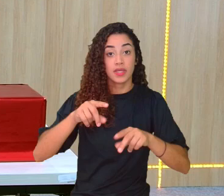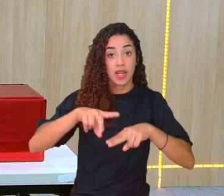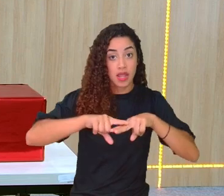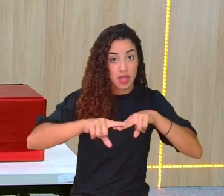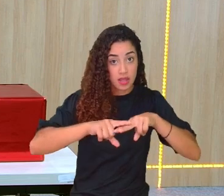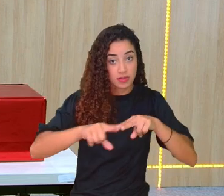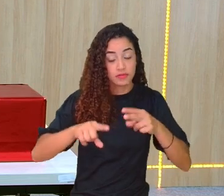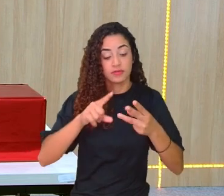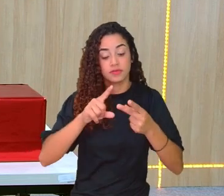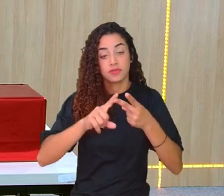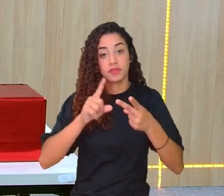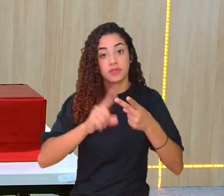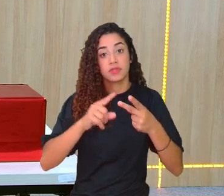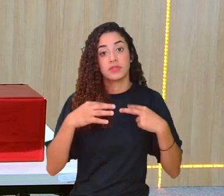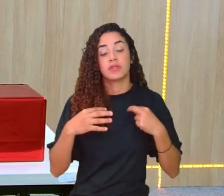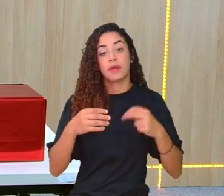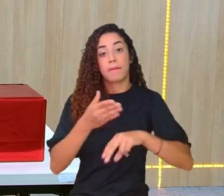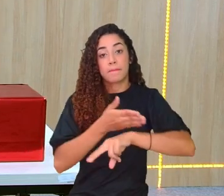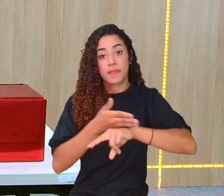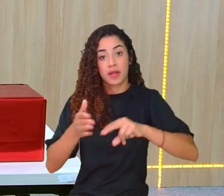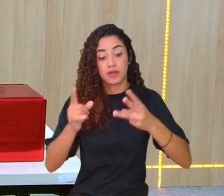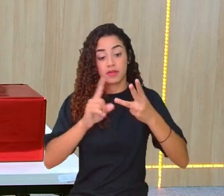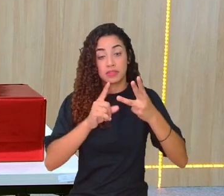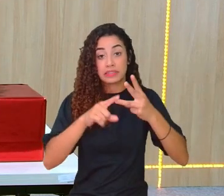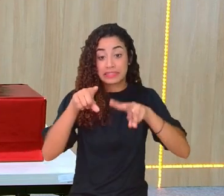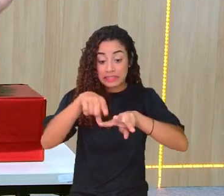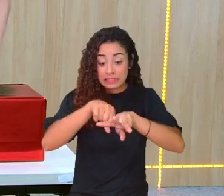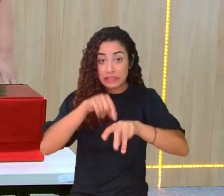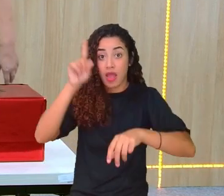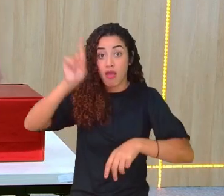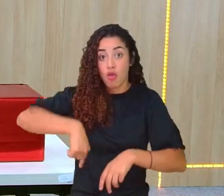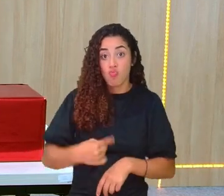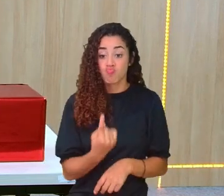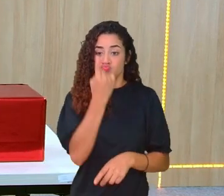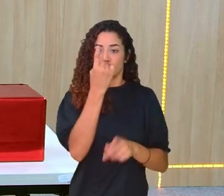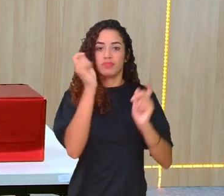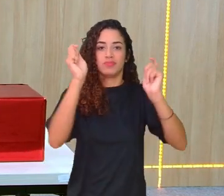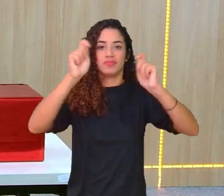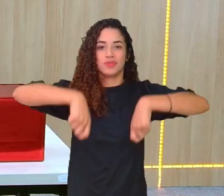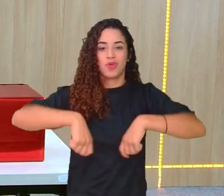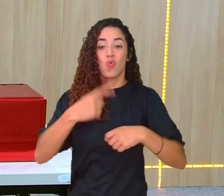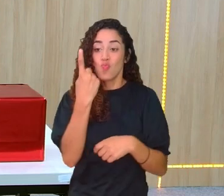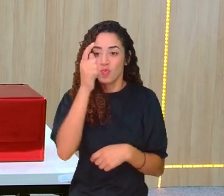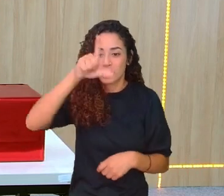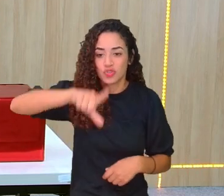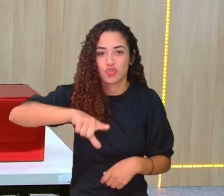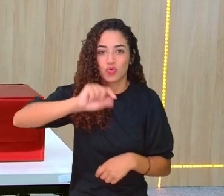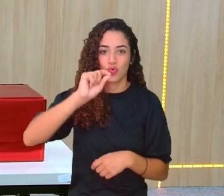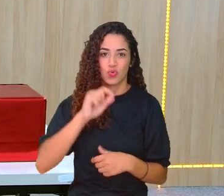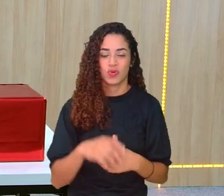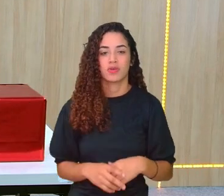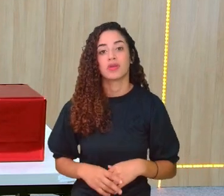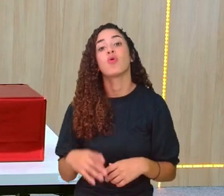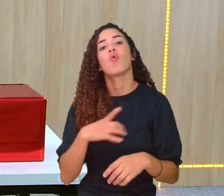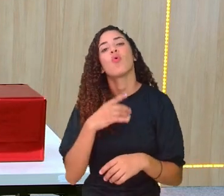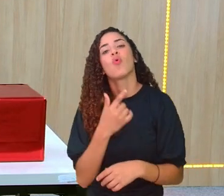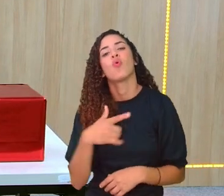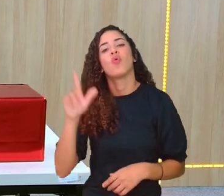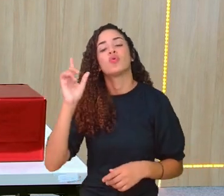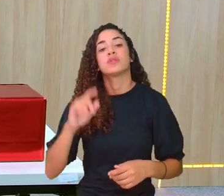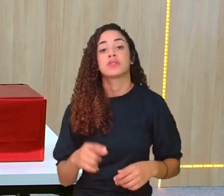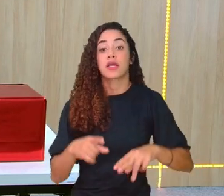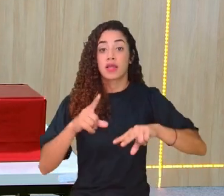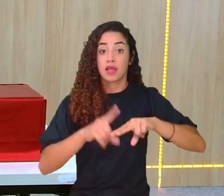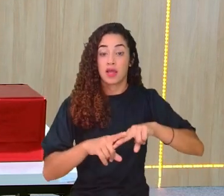uma possibilidade. Então, como é que eu vou fazer essas possibilidades? Qual é a outra? Calça jeans,